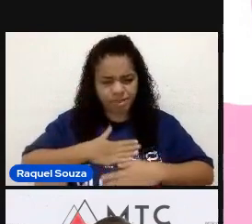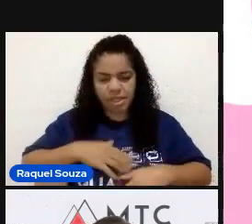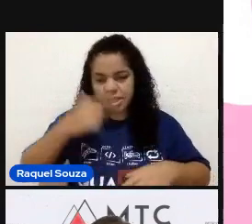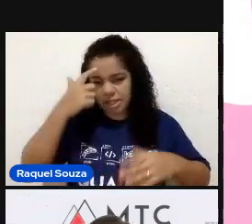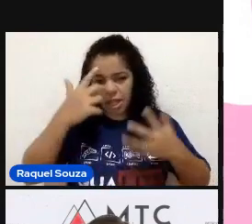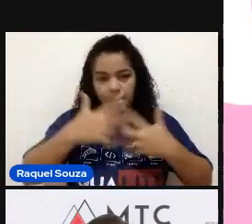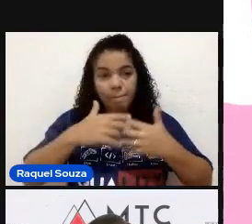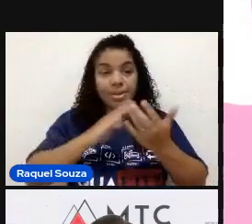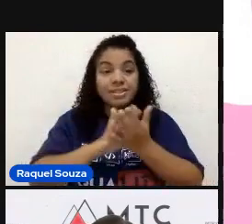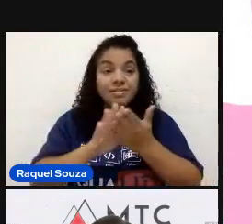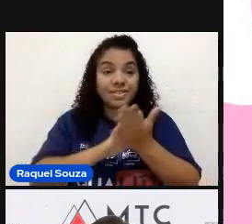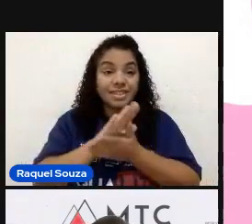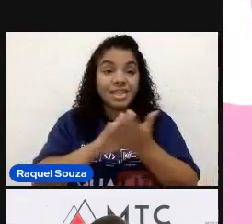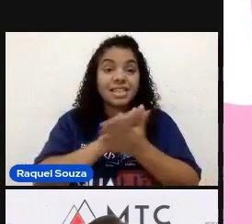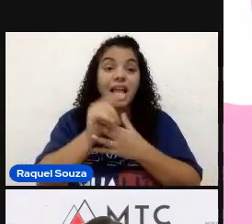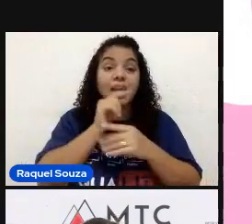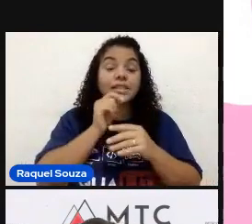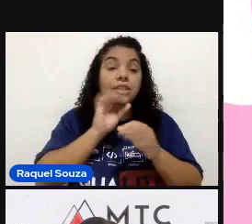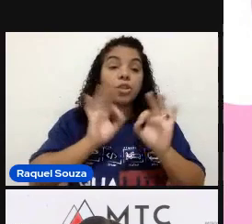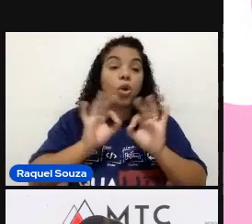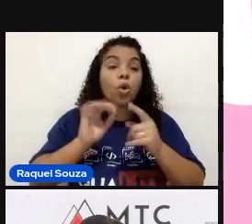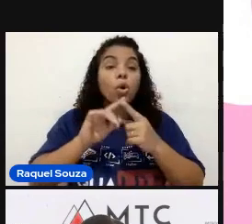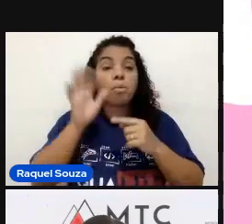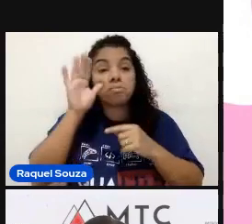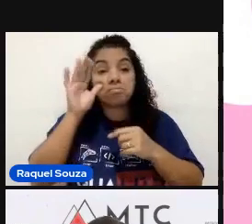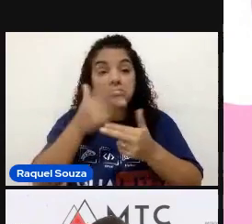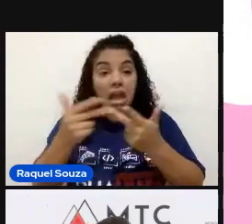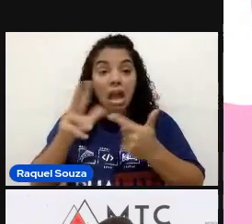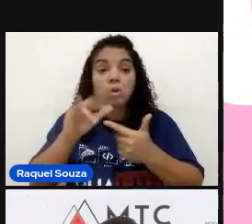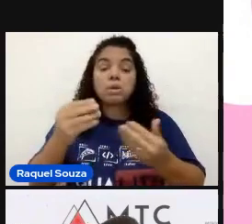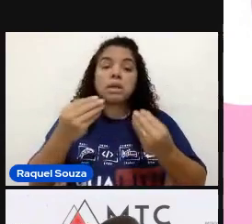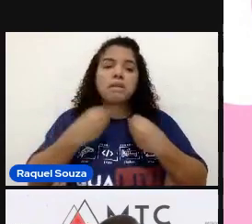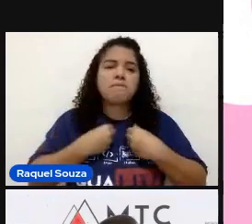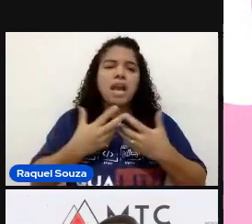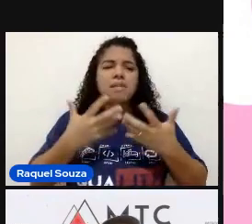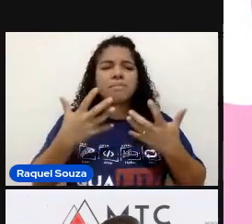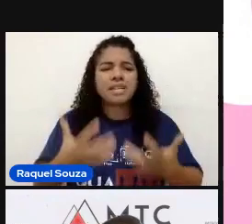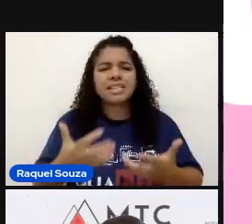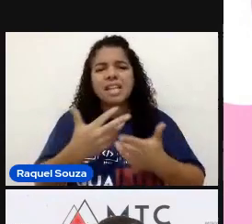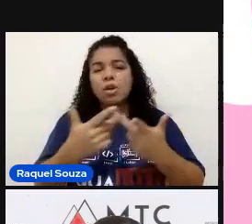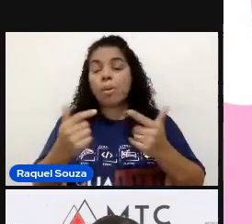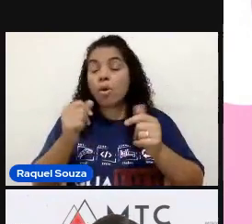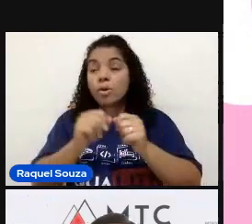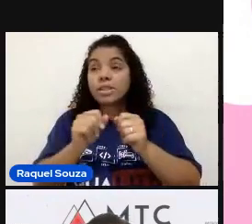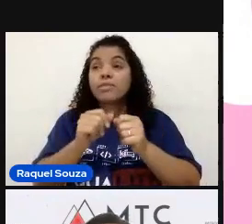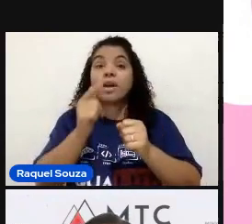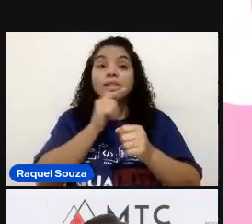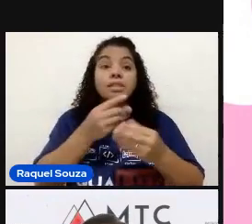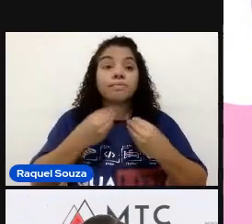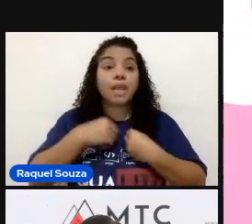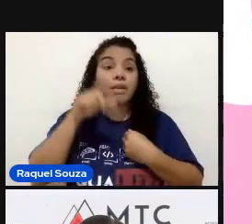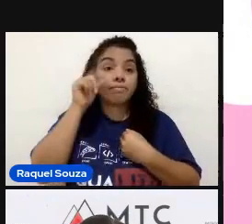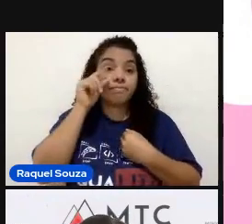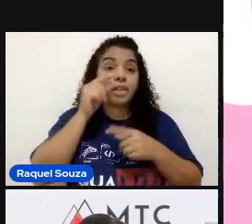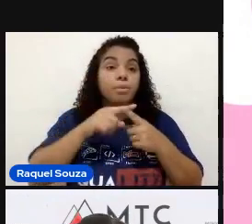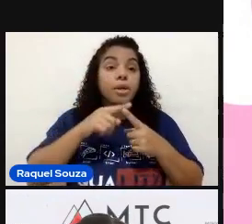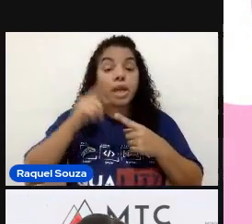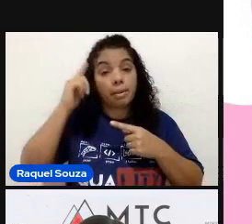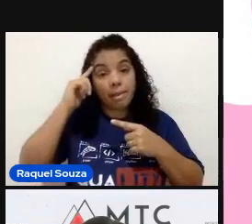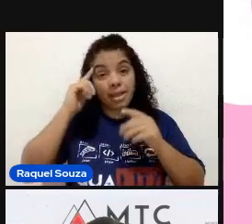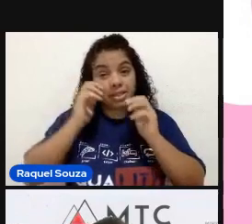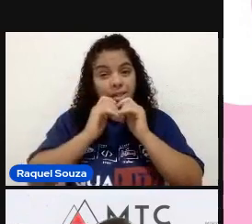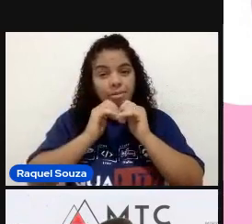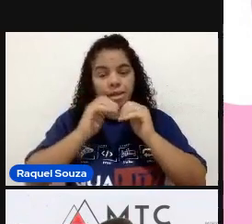arrumo algumas artimanhas, como assistir algo que eu sei que vai me cansar, ou alguma coisa do tipo que faça eu dormir, porque meu pensamento fica sempre